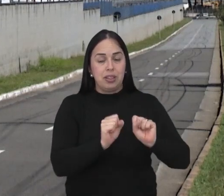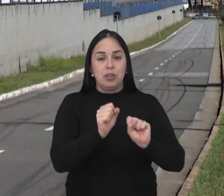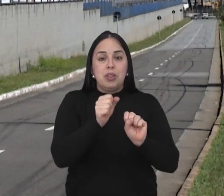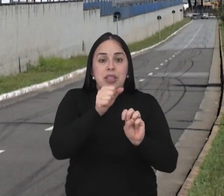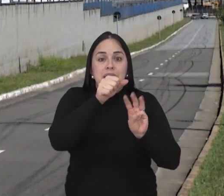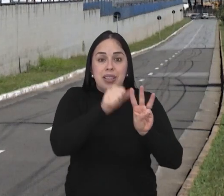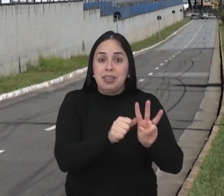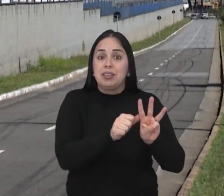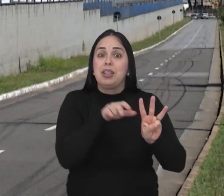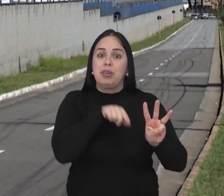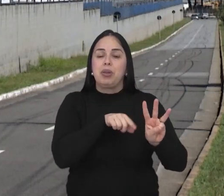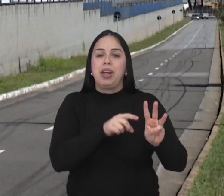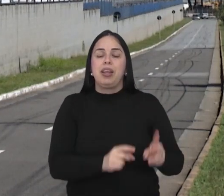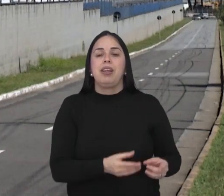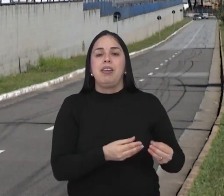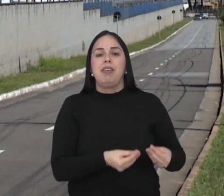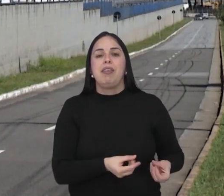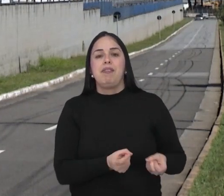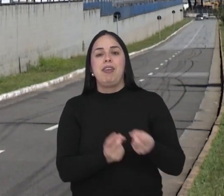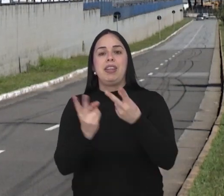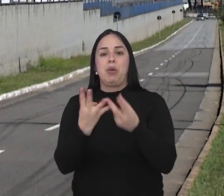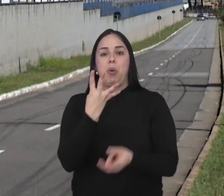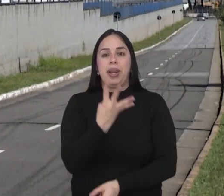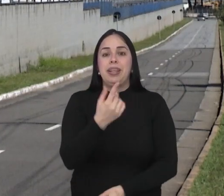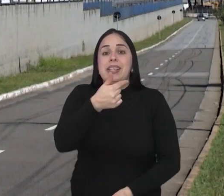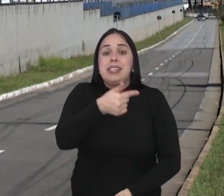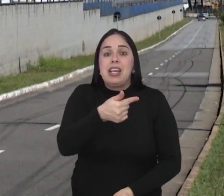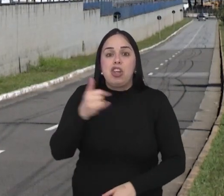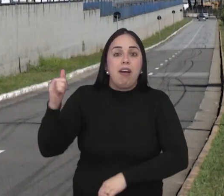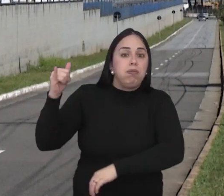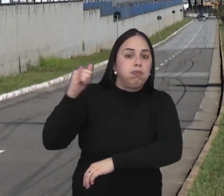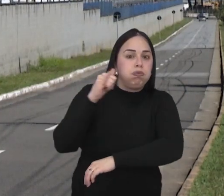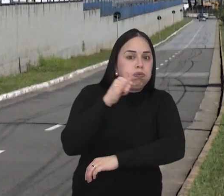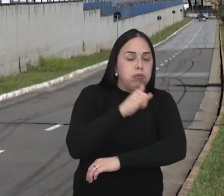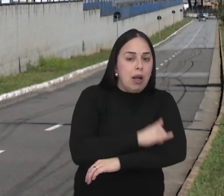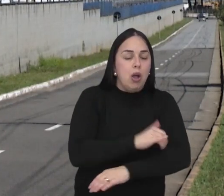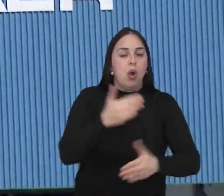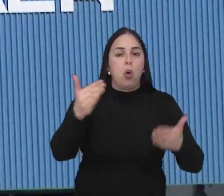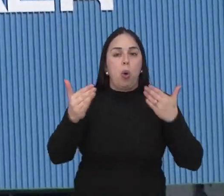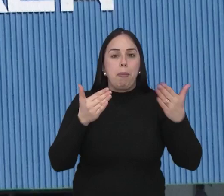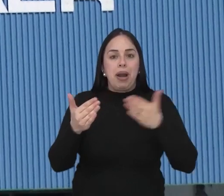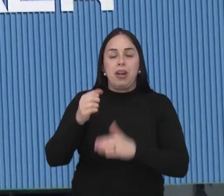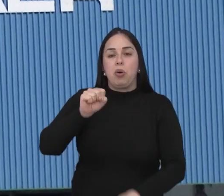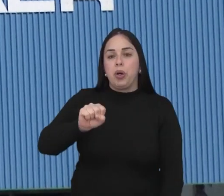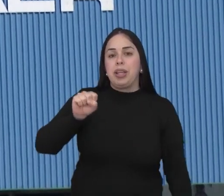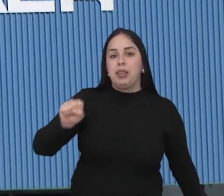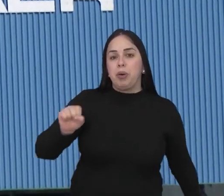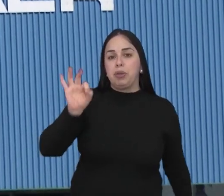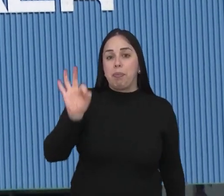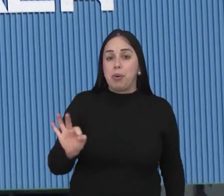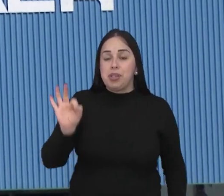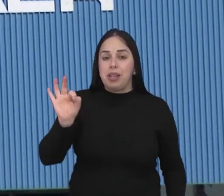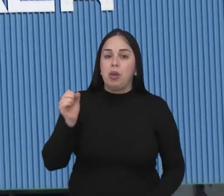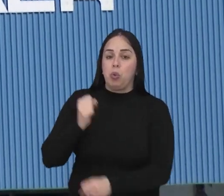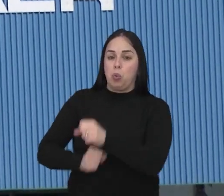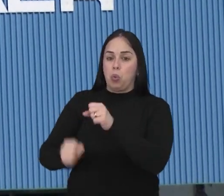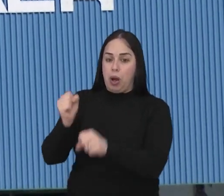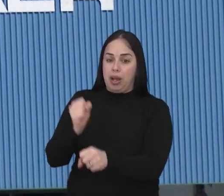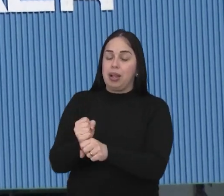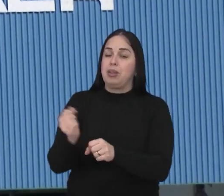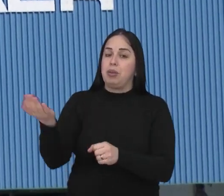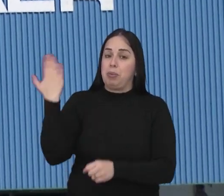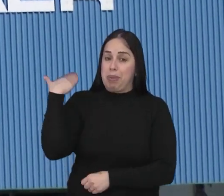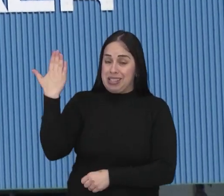no segundo trimestre deste ano foram entregues 47 jatos, uma alta de 88%